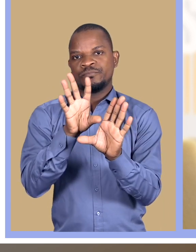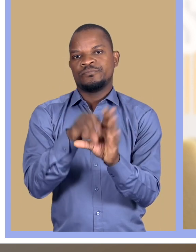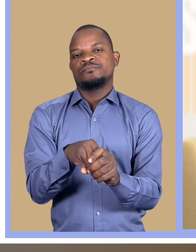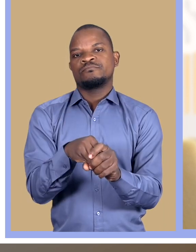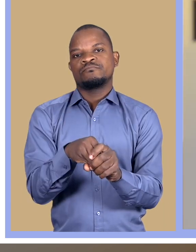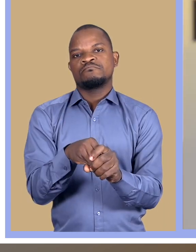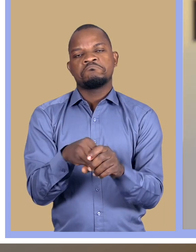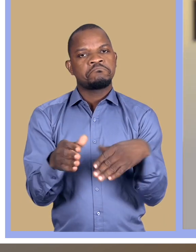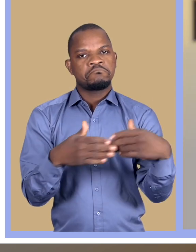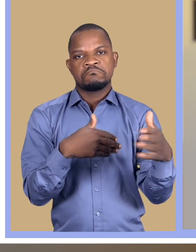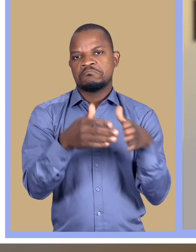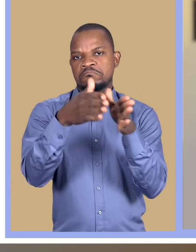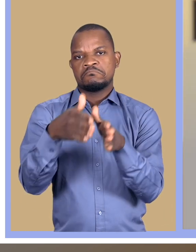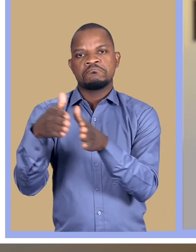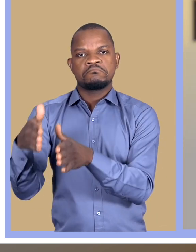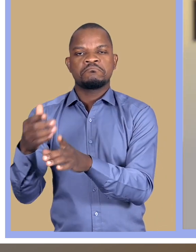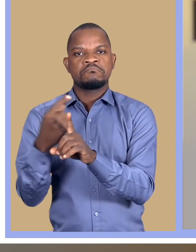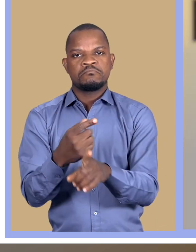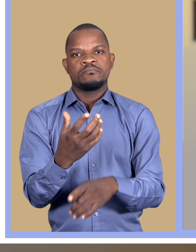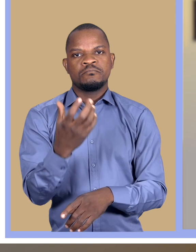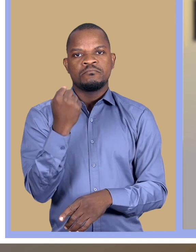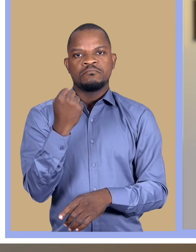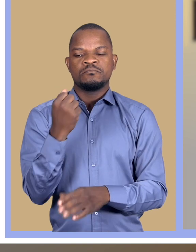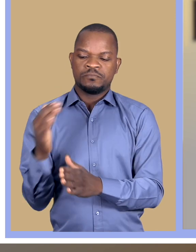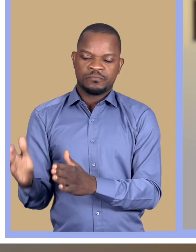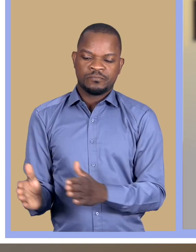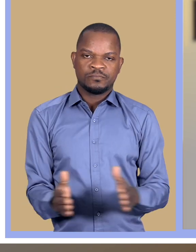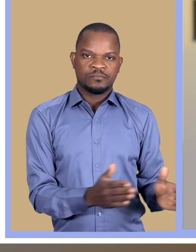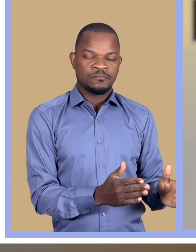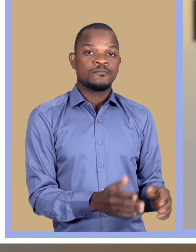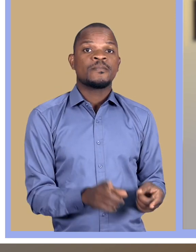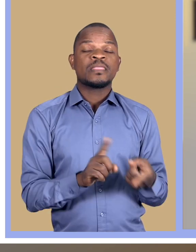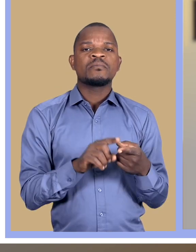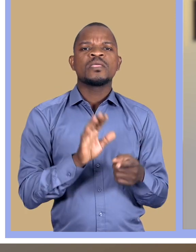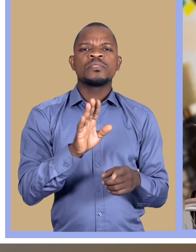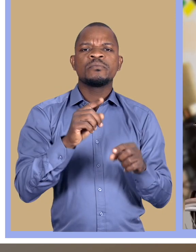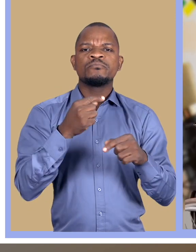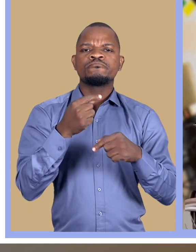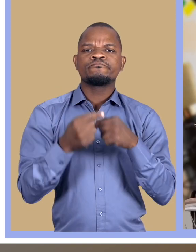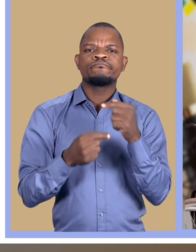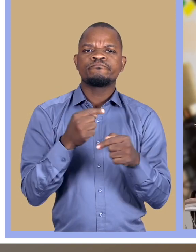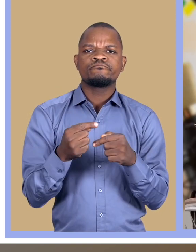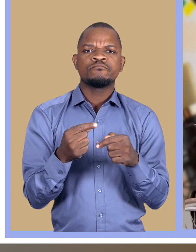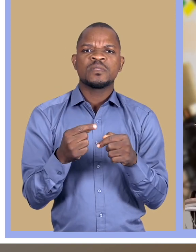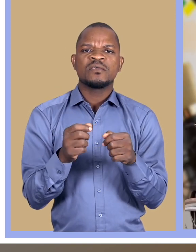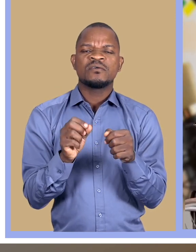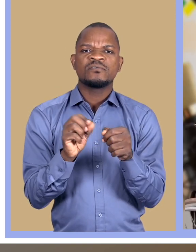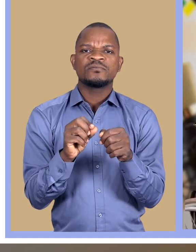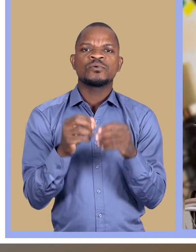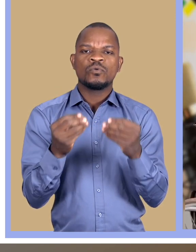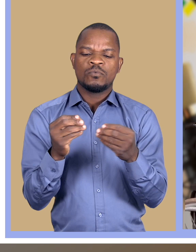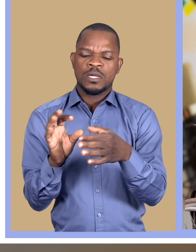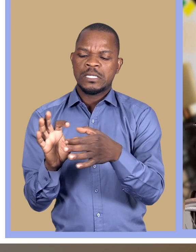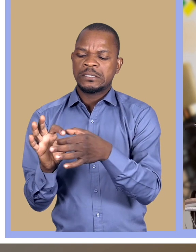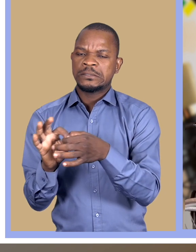pode participar. Em relação ao projeto Geração Consciente, como tem sido a colaboração com as outras